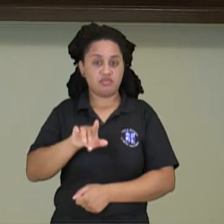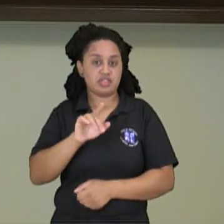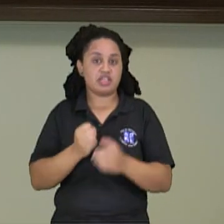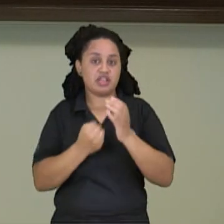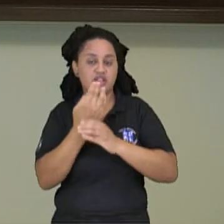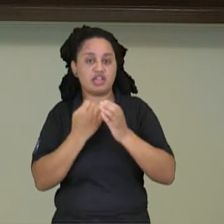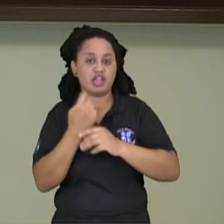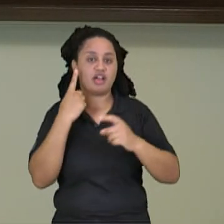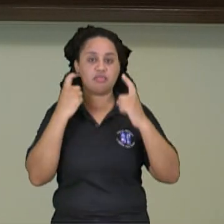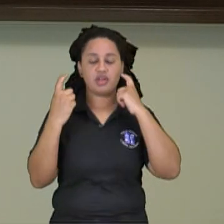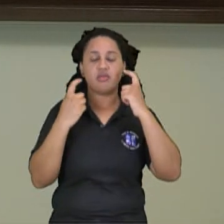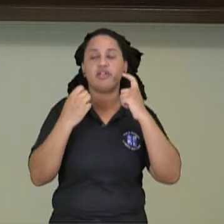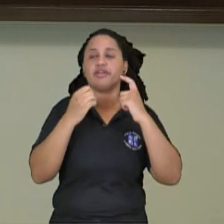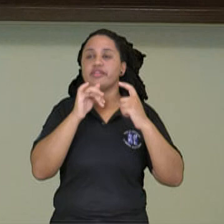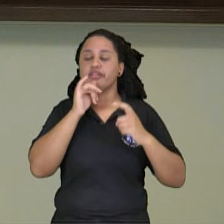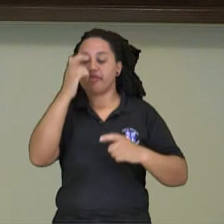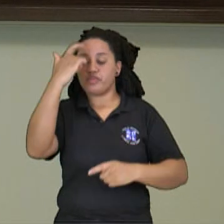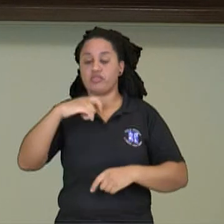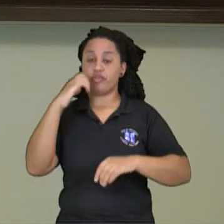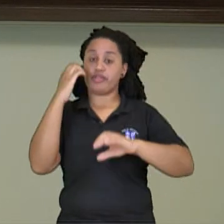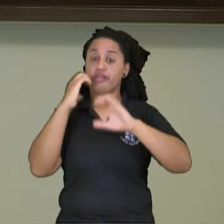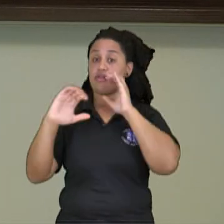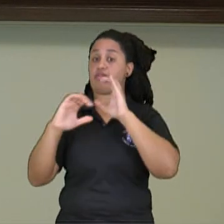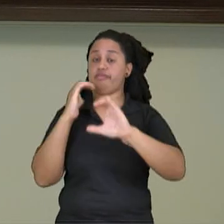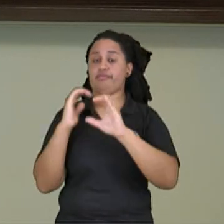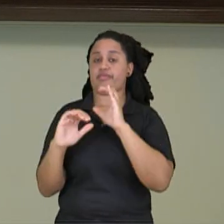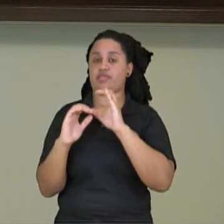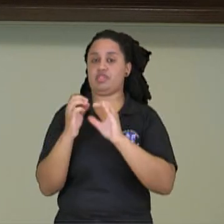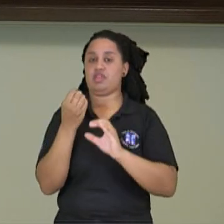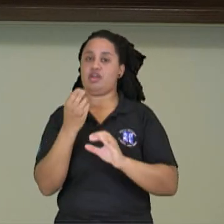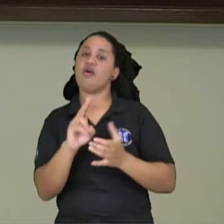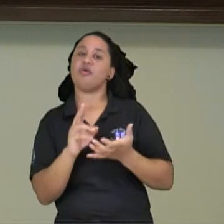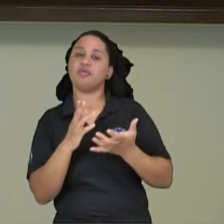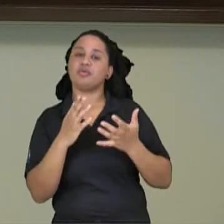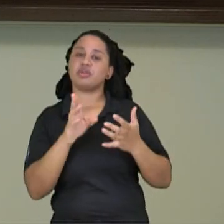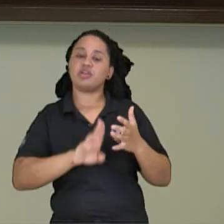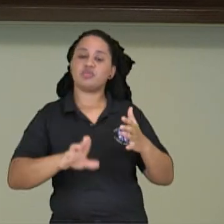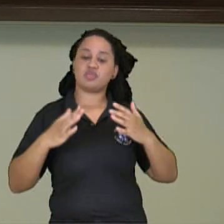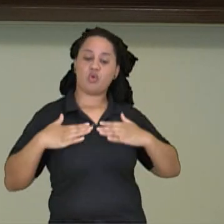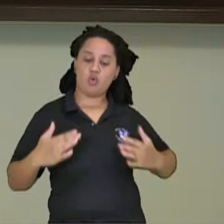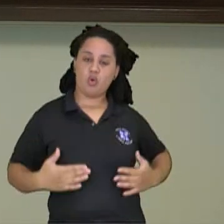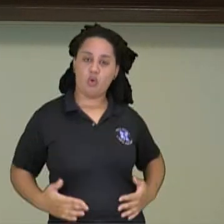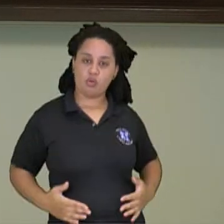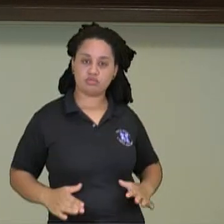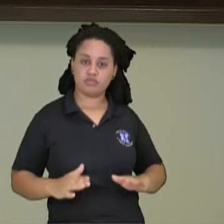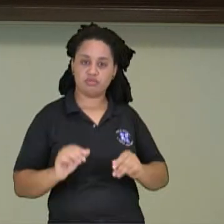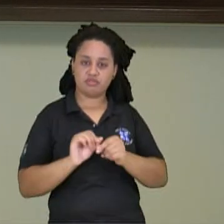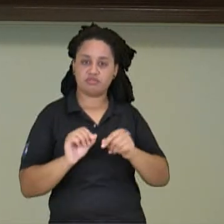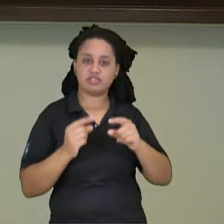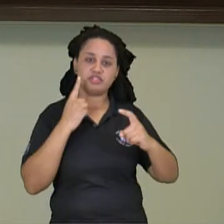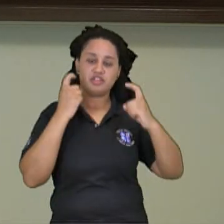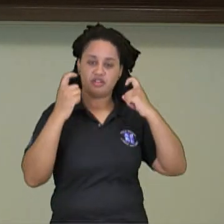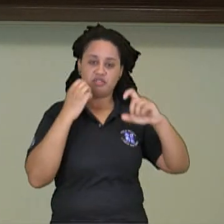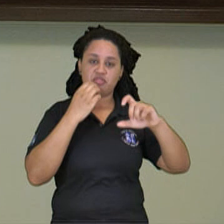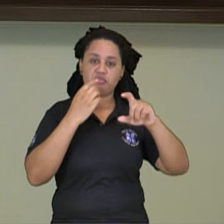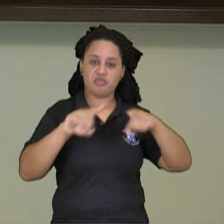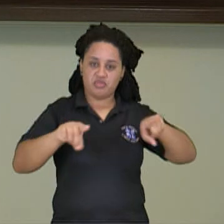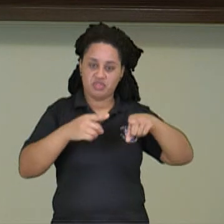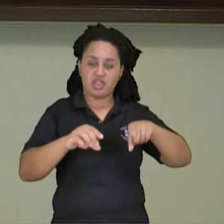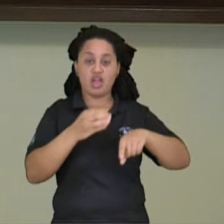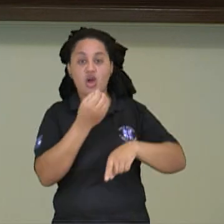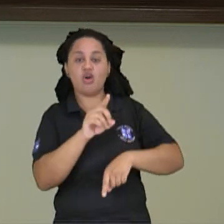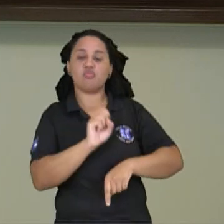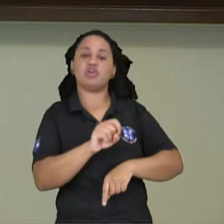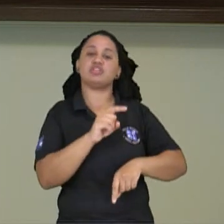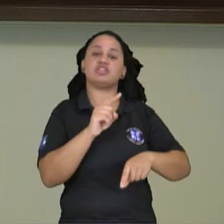é o caso do cantor, né? Ou quem faz música corporal, Ou você pode ser um músico